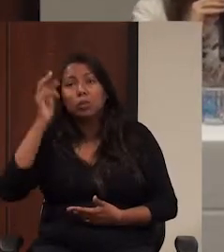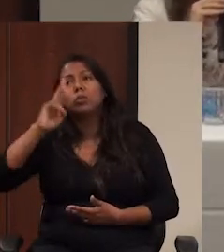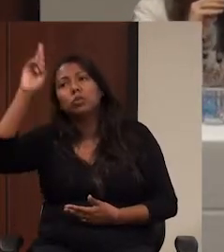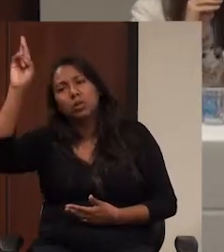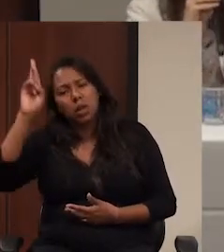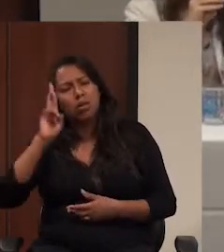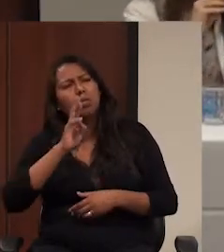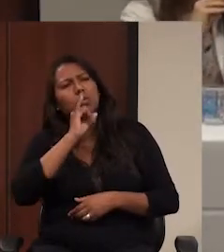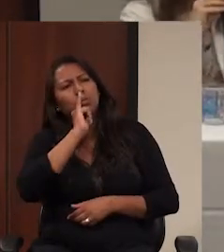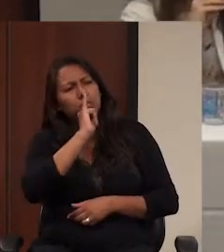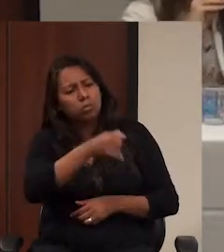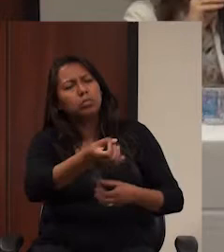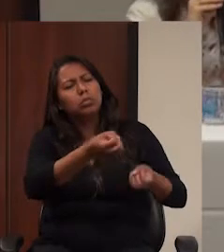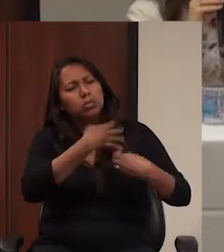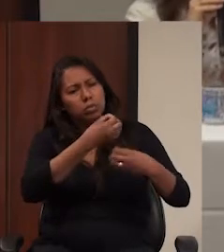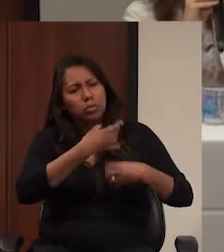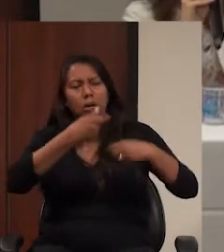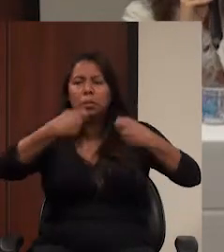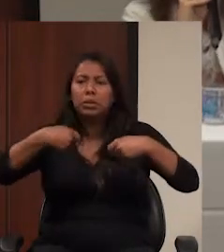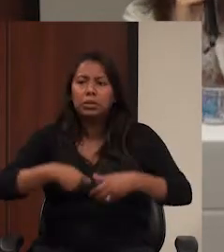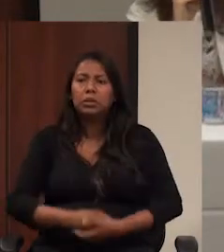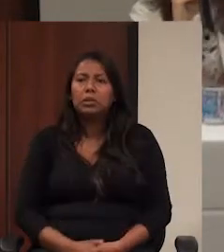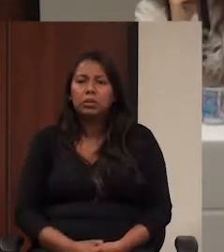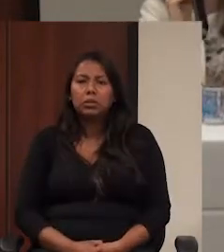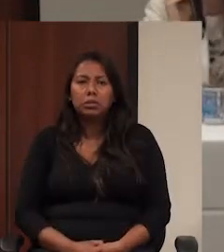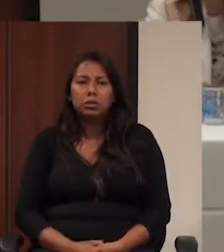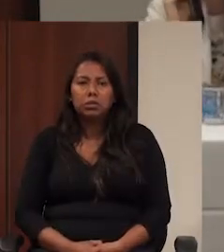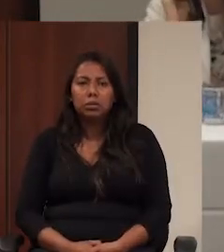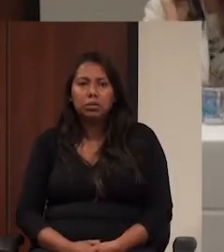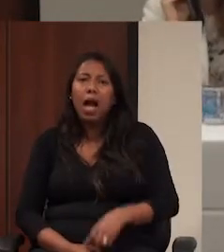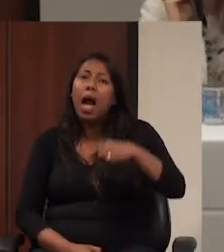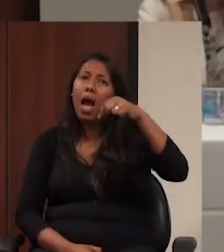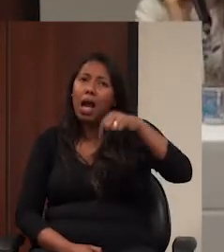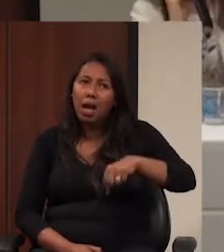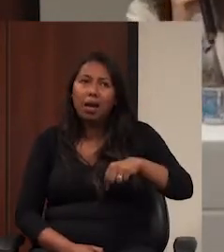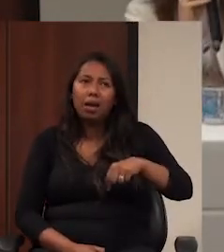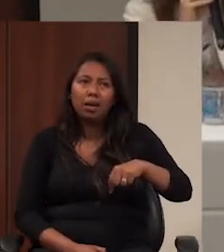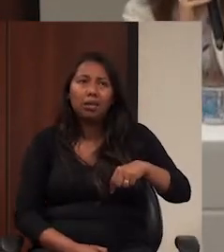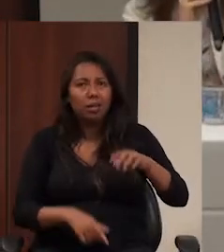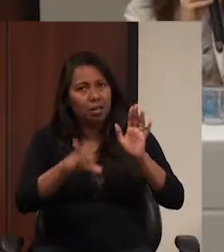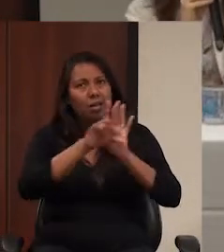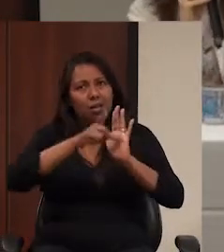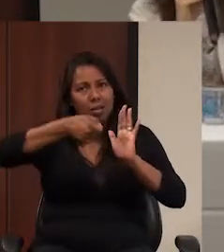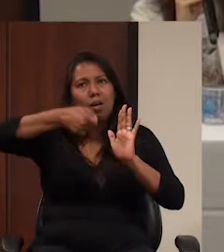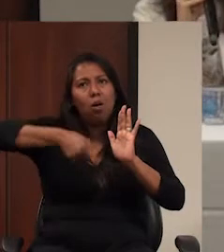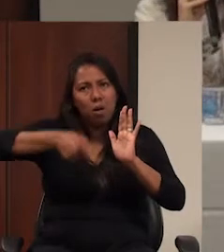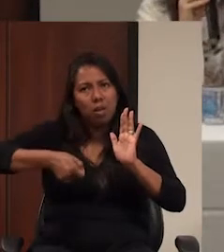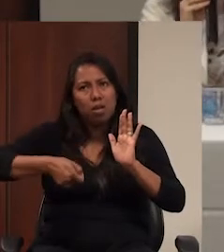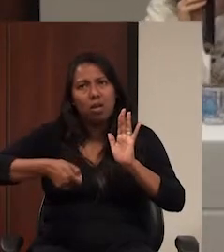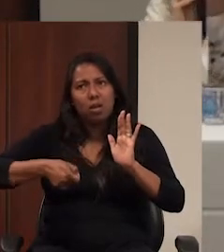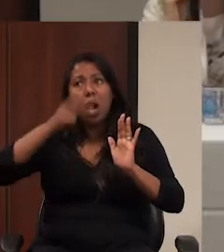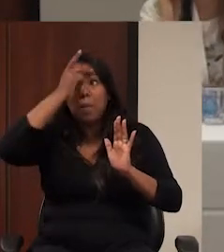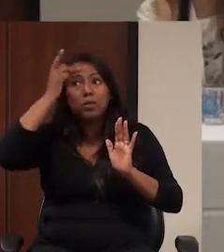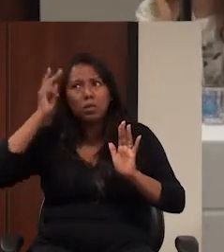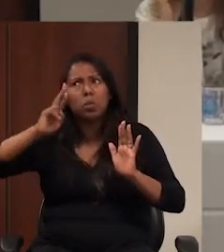Uma super novidade que aqui para a gente, na prática pode ser que o curador aqui não dava tanta informação, mas a legislação já obrigava que o curador trabalhasse ao lado